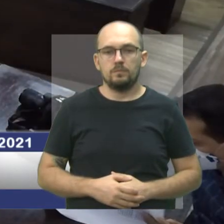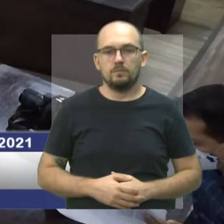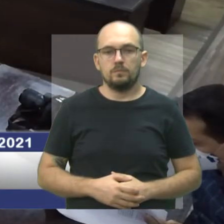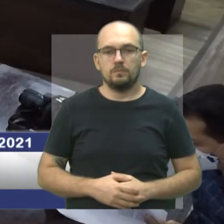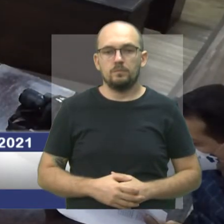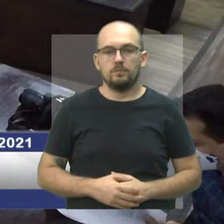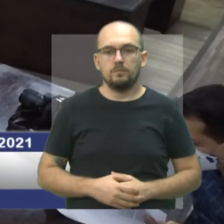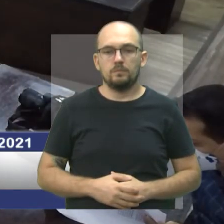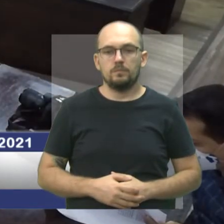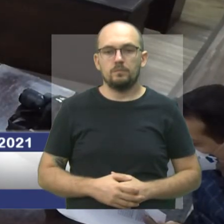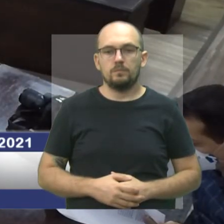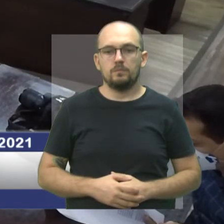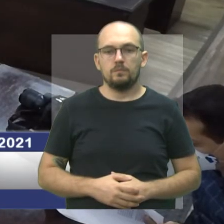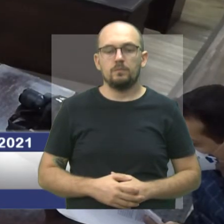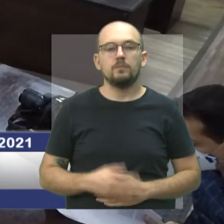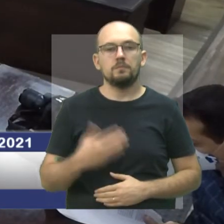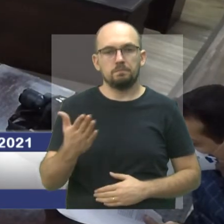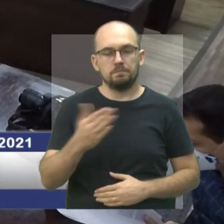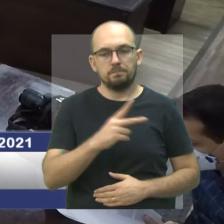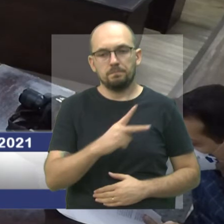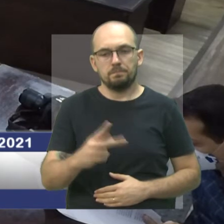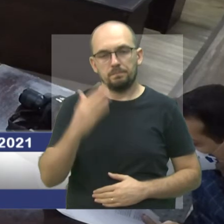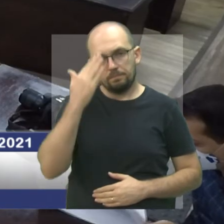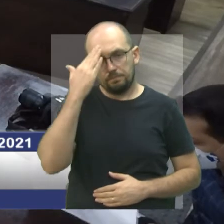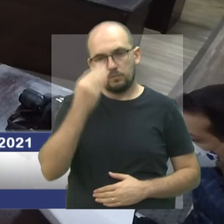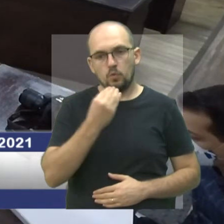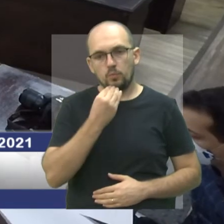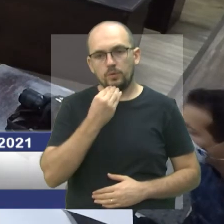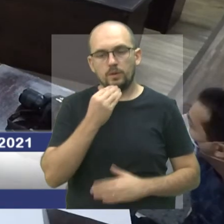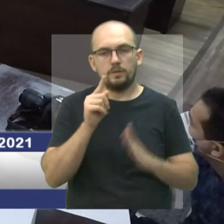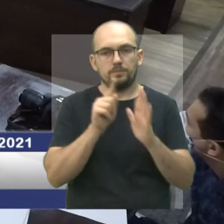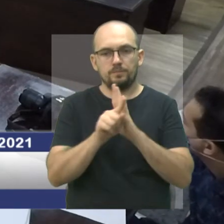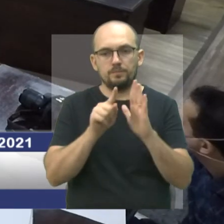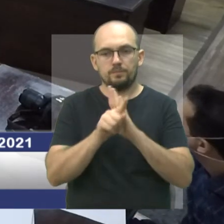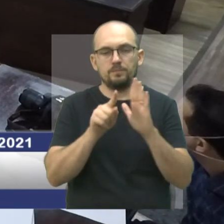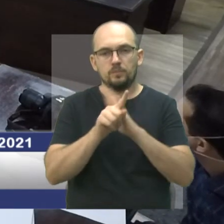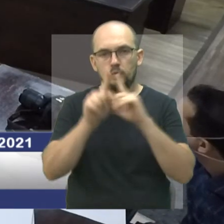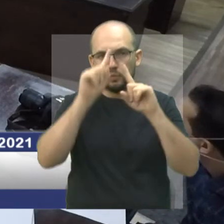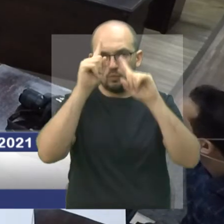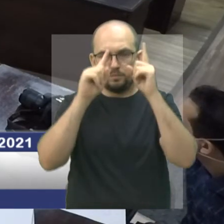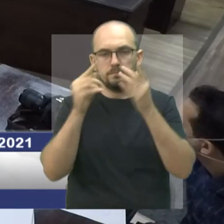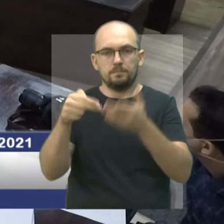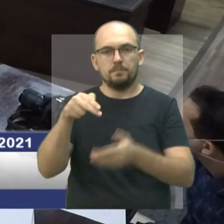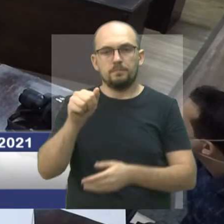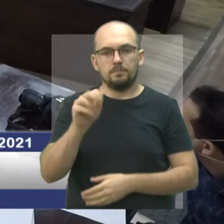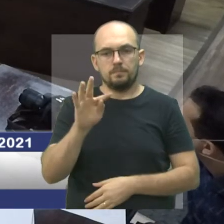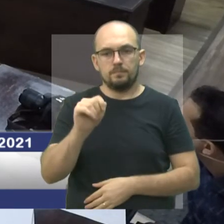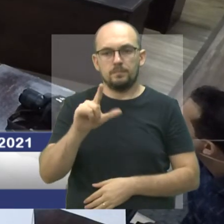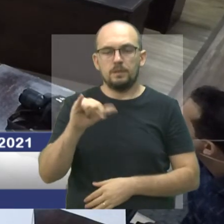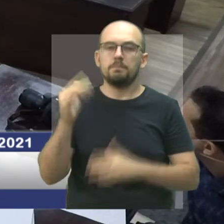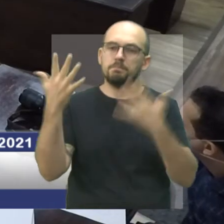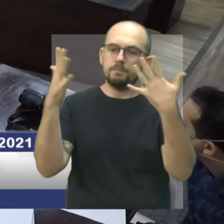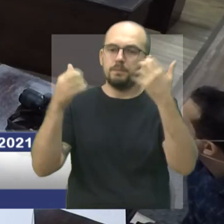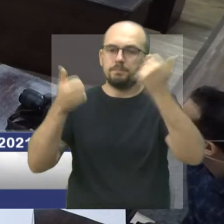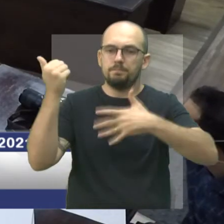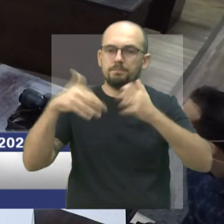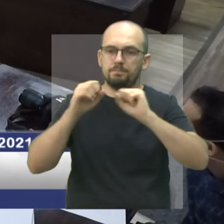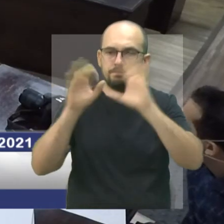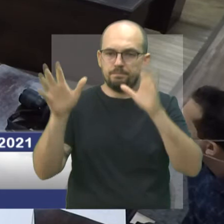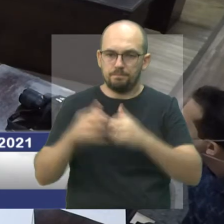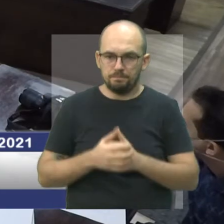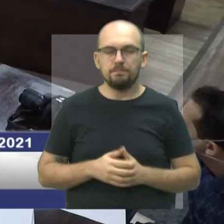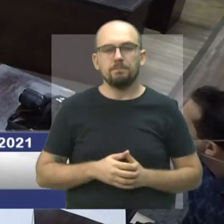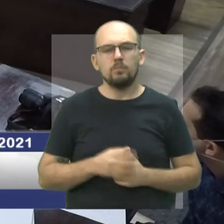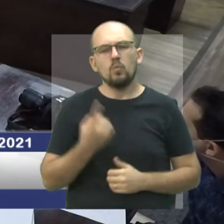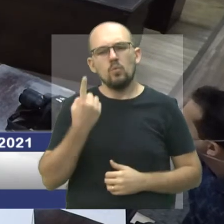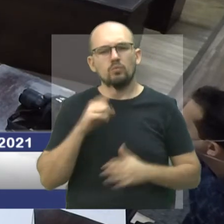Senhor presidente, muito obrigado pela oportunidade de tirar algumas dúvidas aqui na audiência pública. Natália, parabéns pela explanação. É só tirar algumas dúvidas de ordem